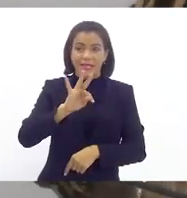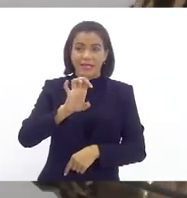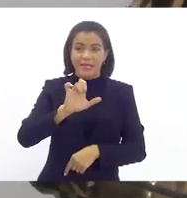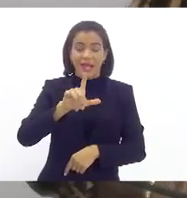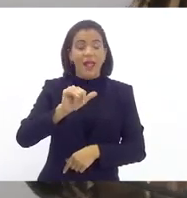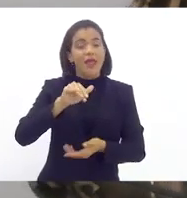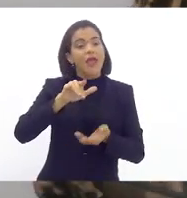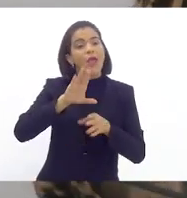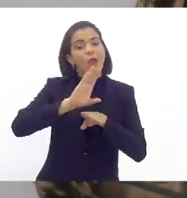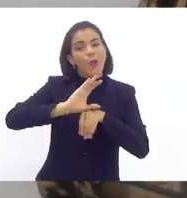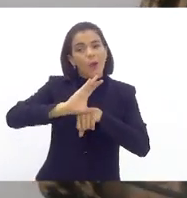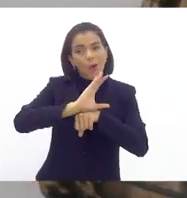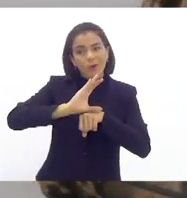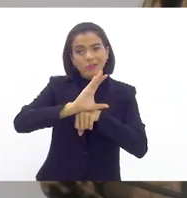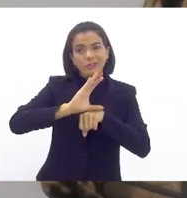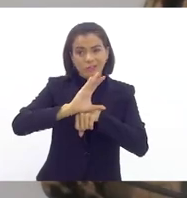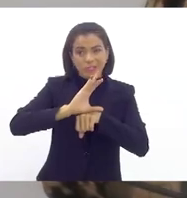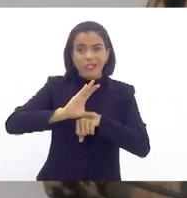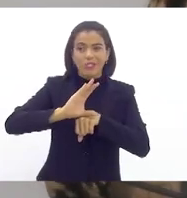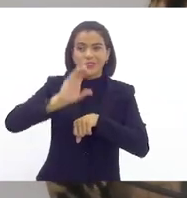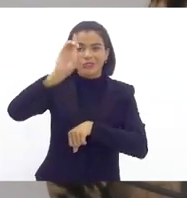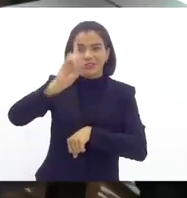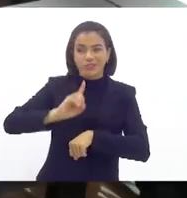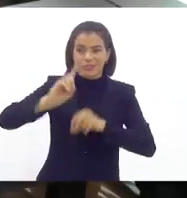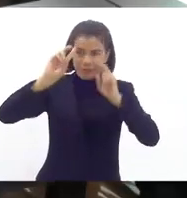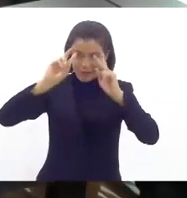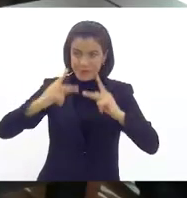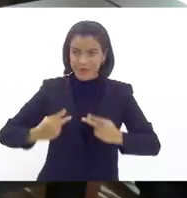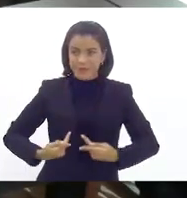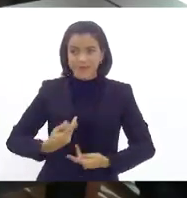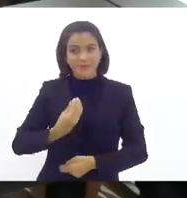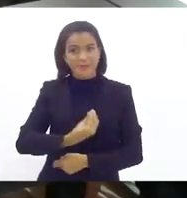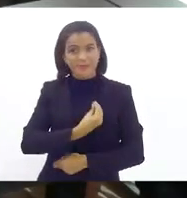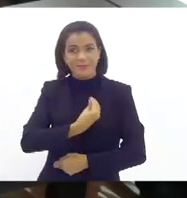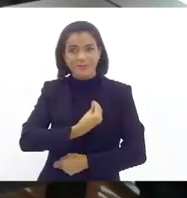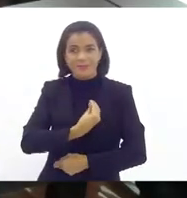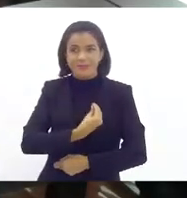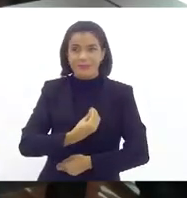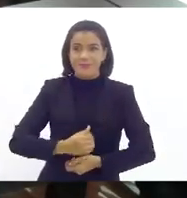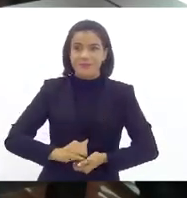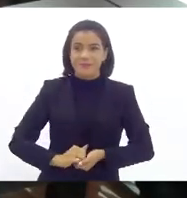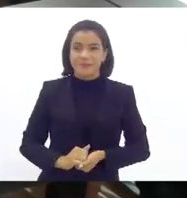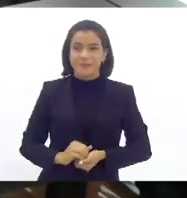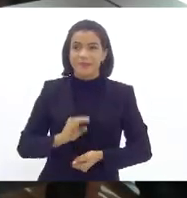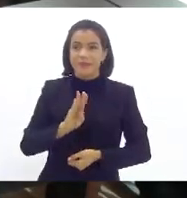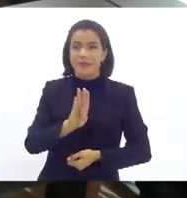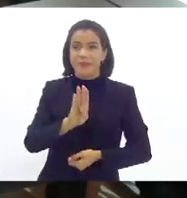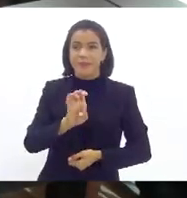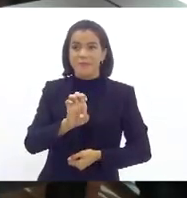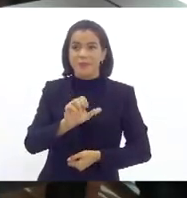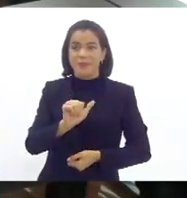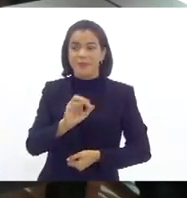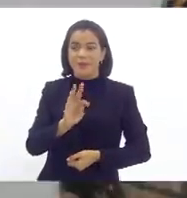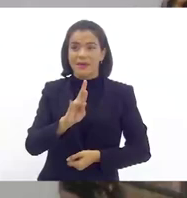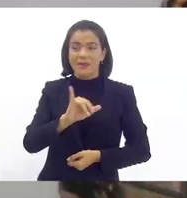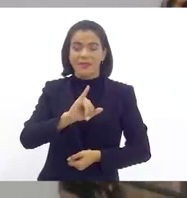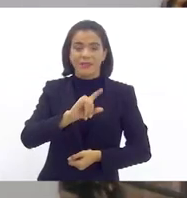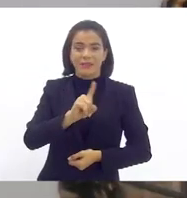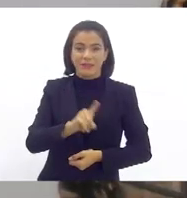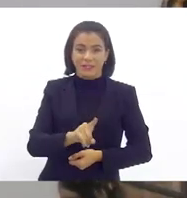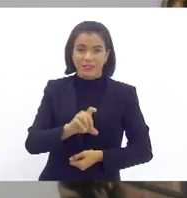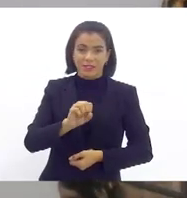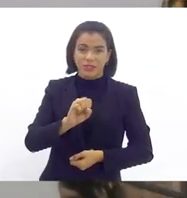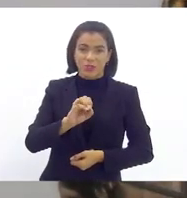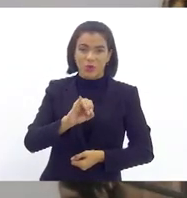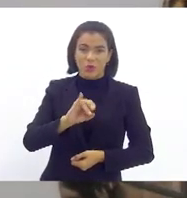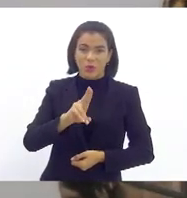estadual da defesa dos direitos humanos. Está aí presente. A Beatriz de Souza,